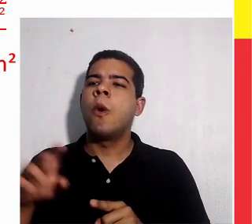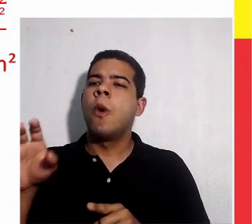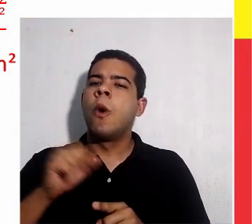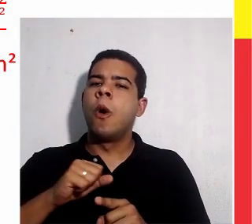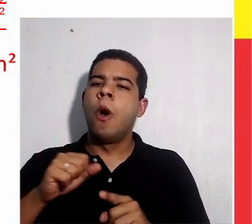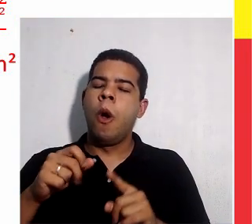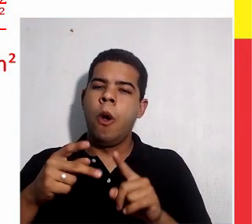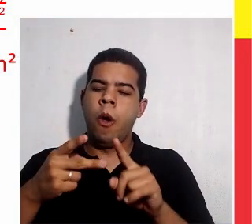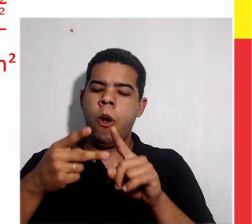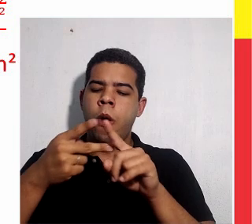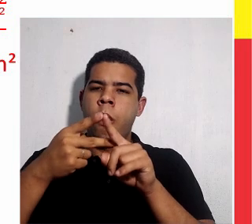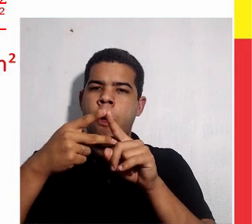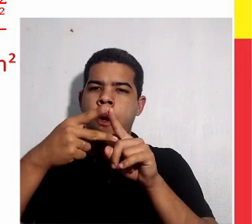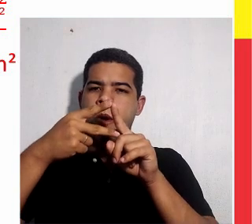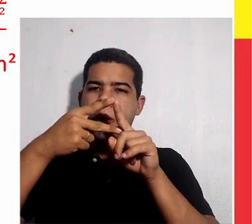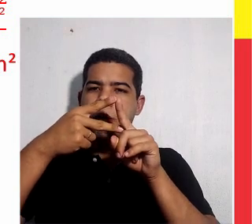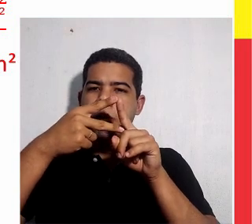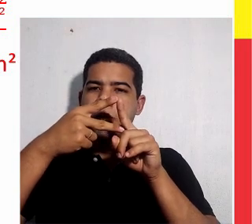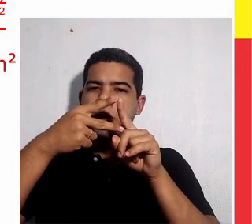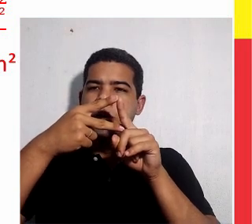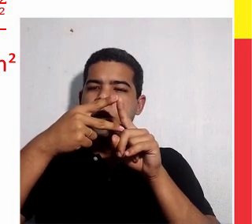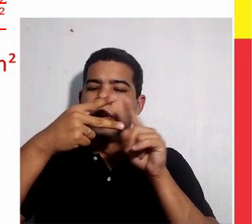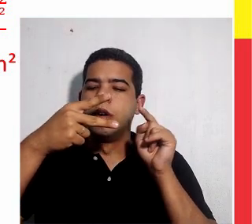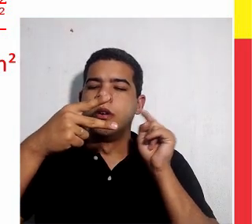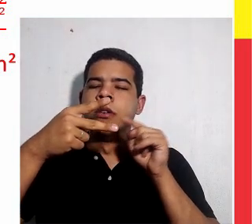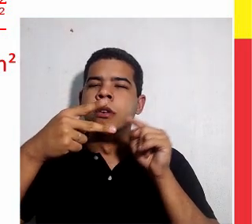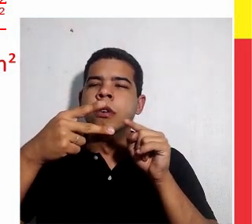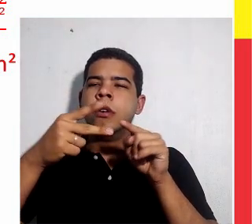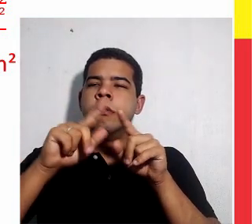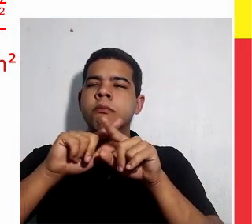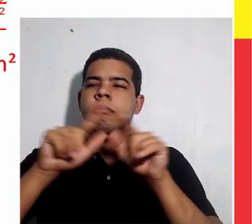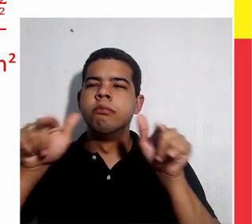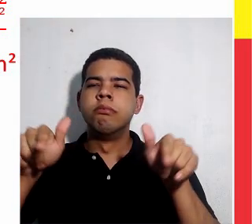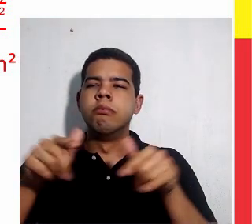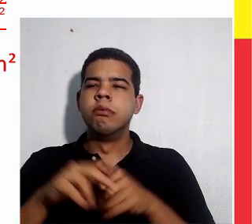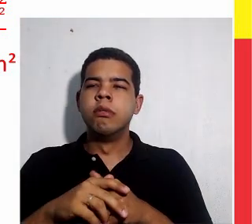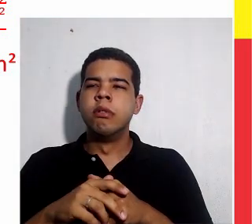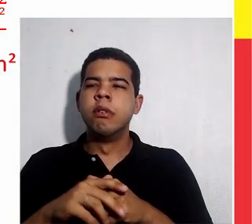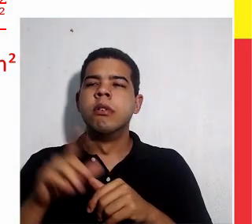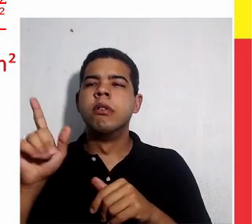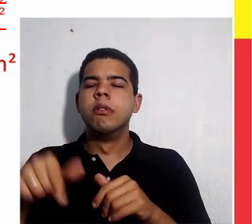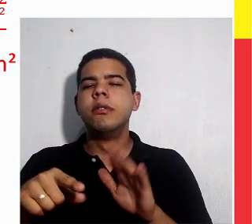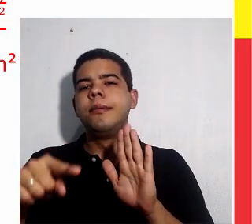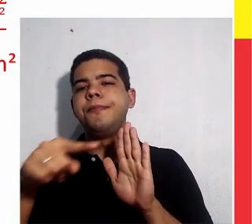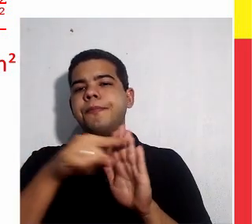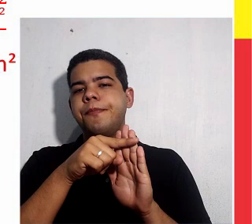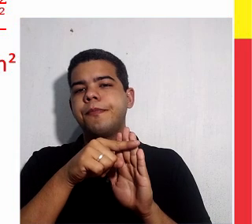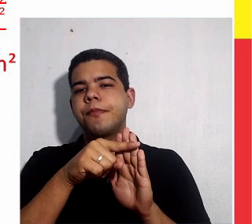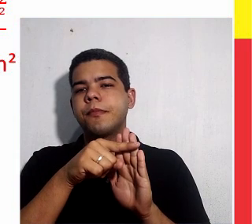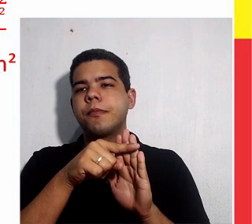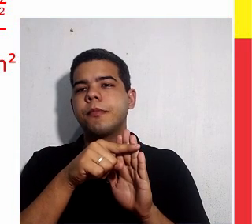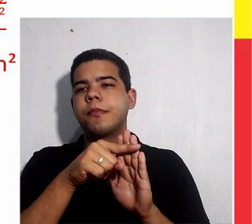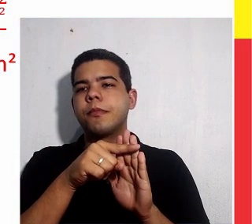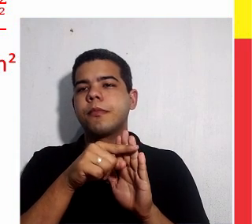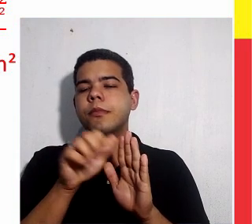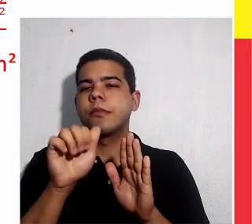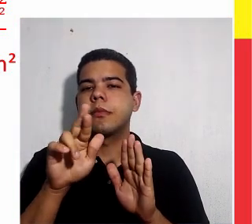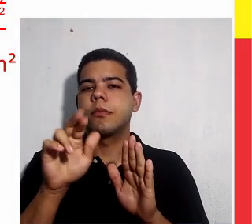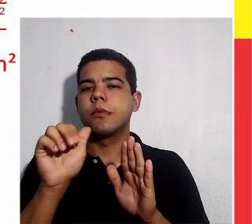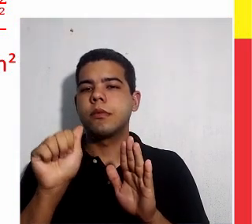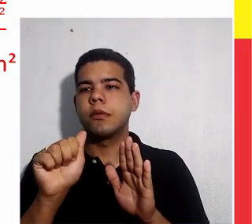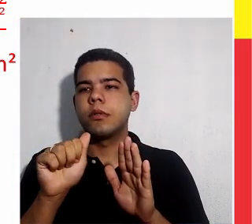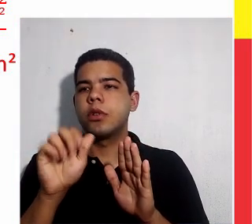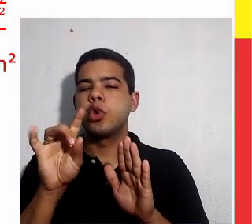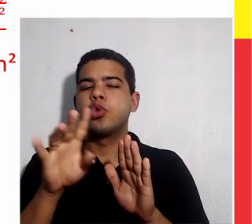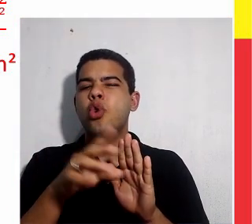retirar esse triângulo que está em branco. Eu vou retirar. Se eu vou retirar, eu vou fazer uma subtração. Subtração de quê? De